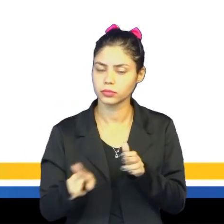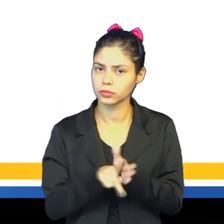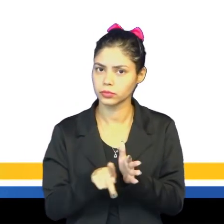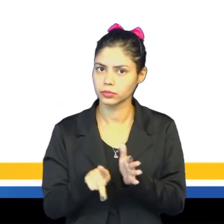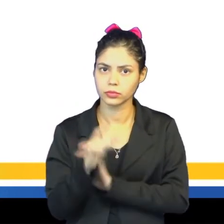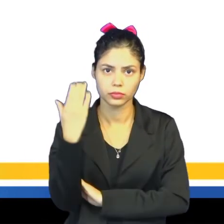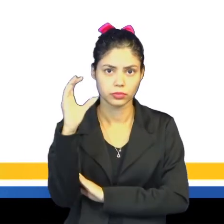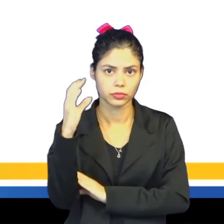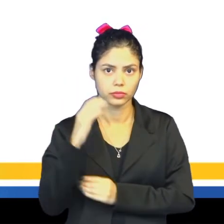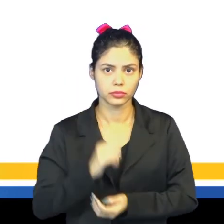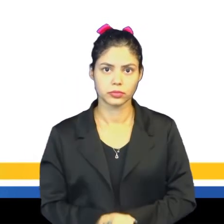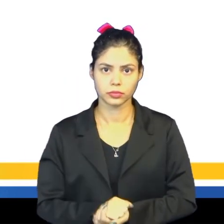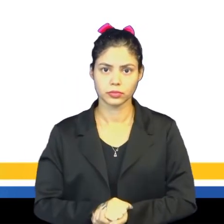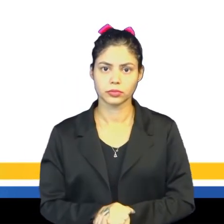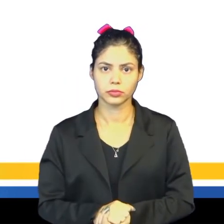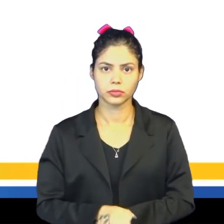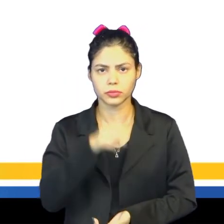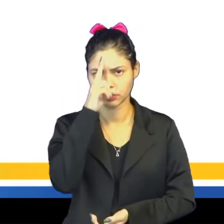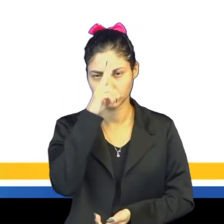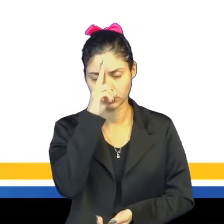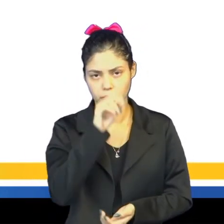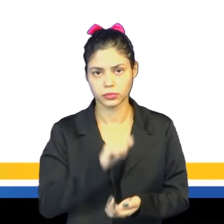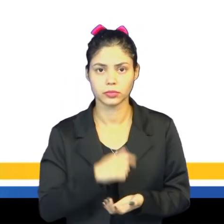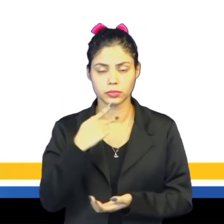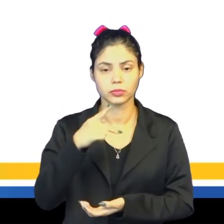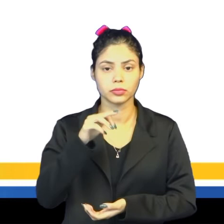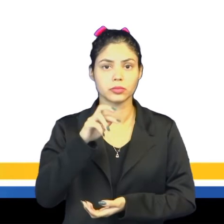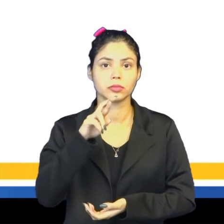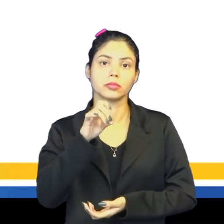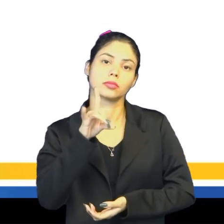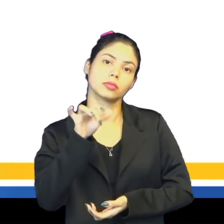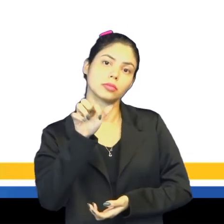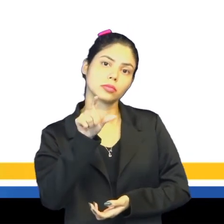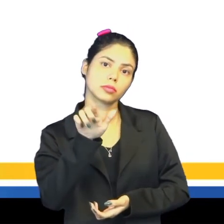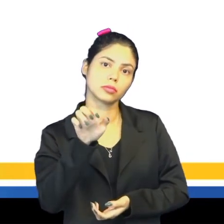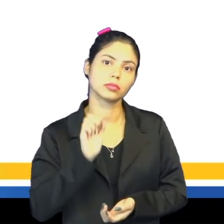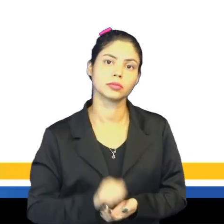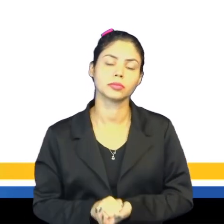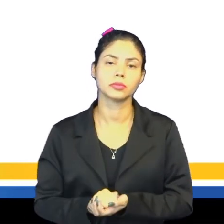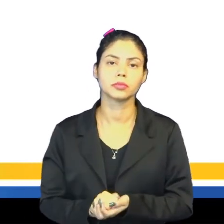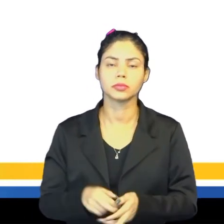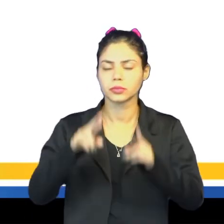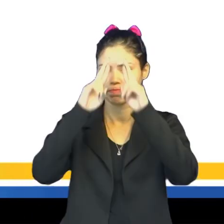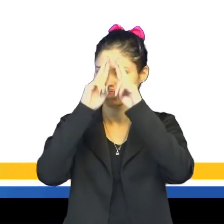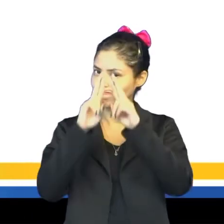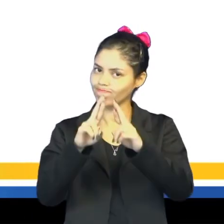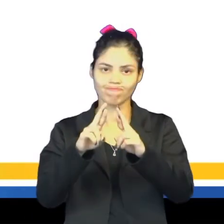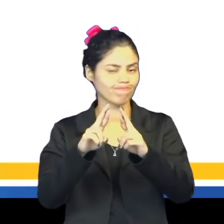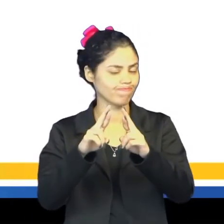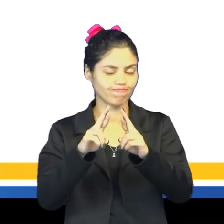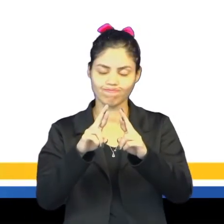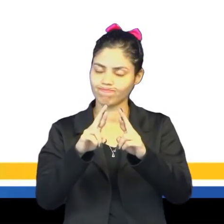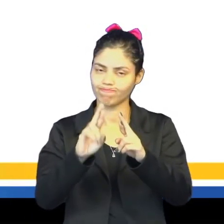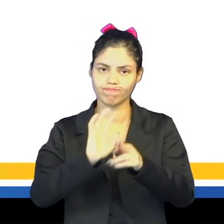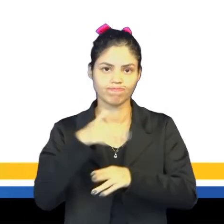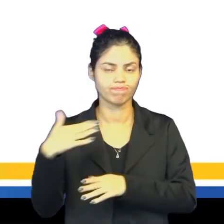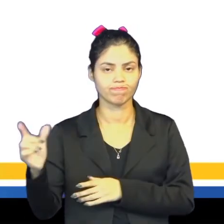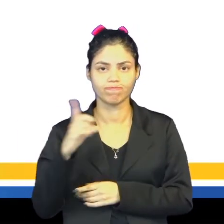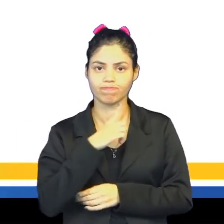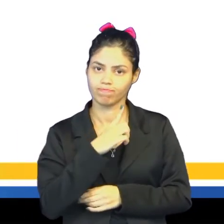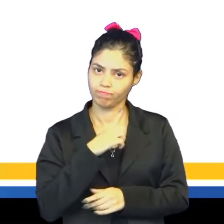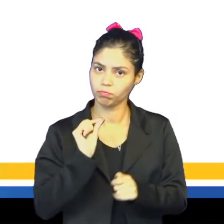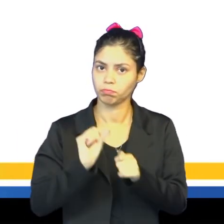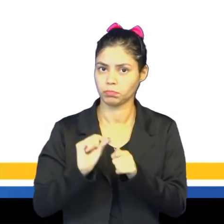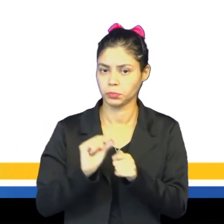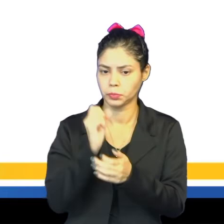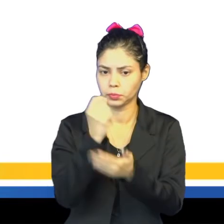ou científica. Lembrando que a proporcionalidade não é respeitada quando se